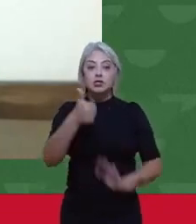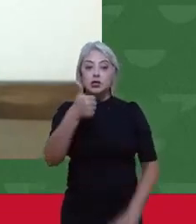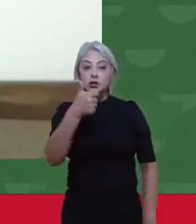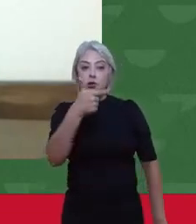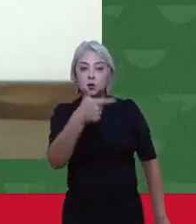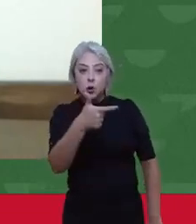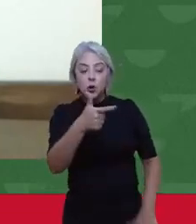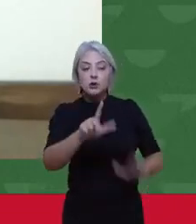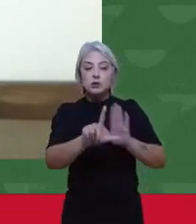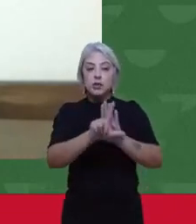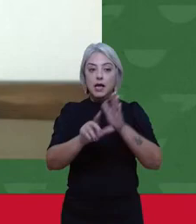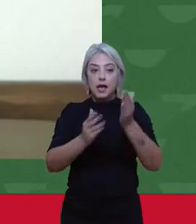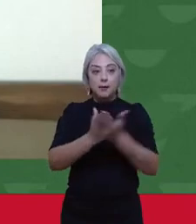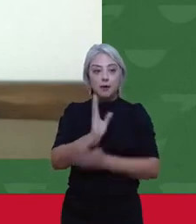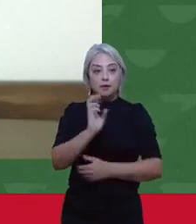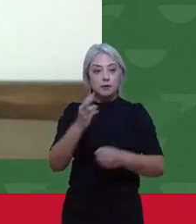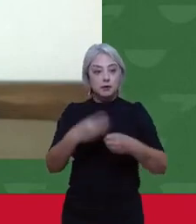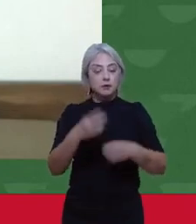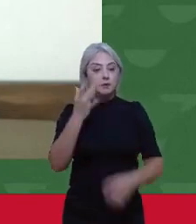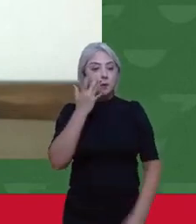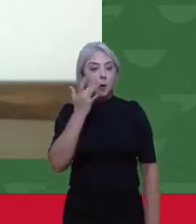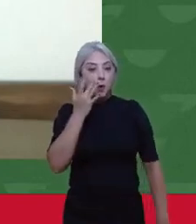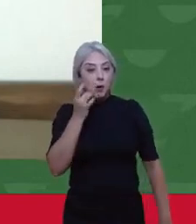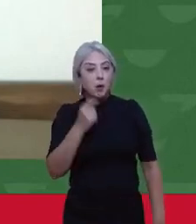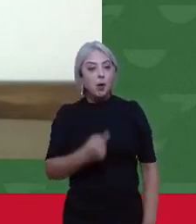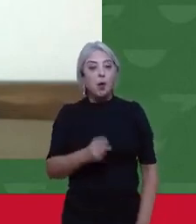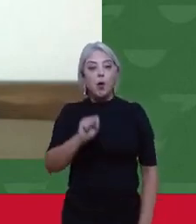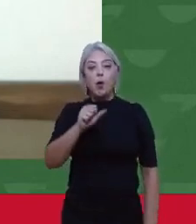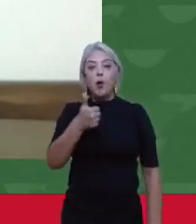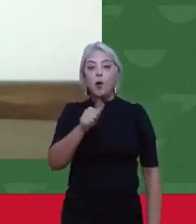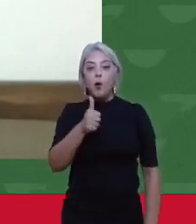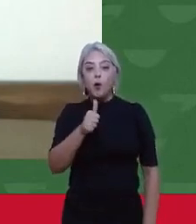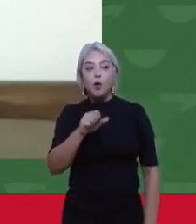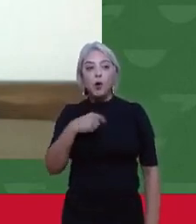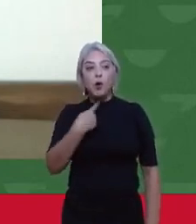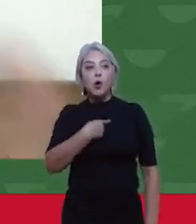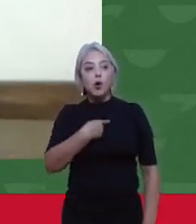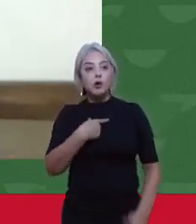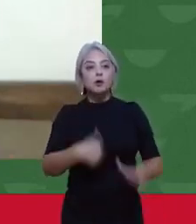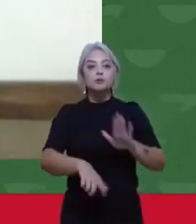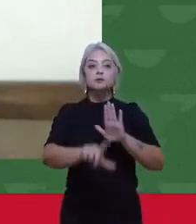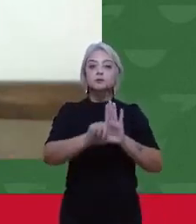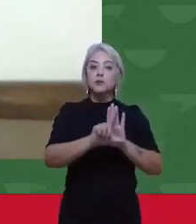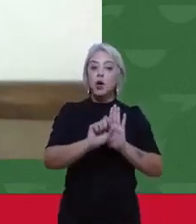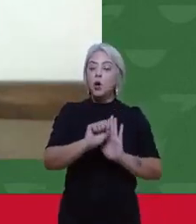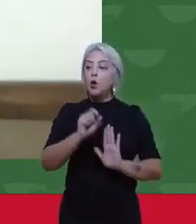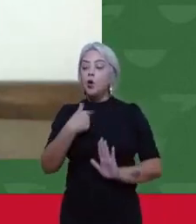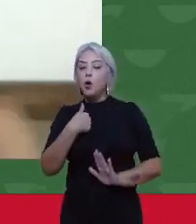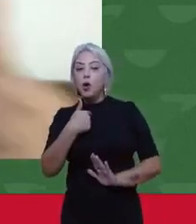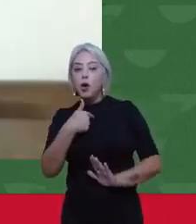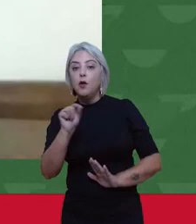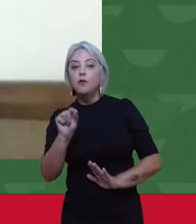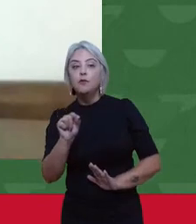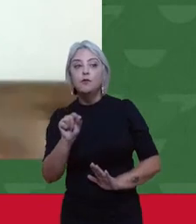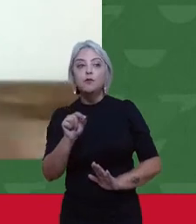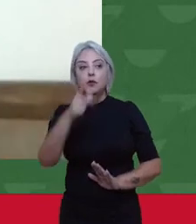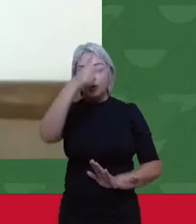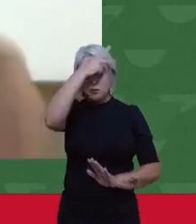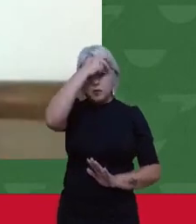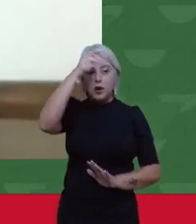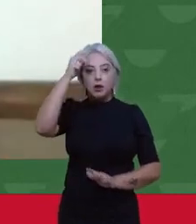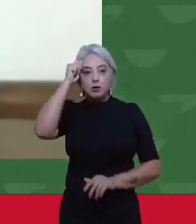legislações aprovadas no município de Fortaleza, pelo menos 11, ou nós legislamos, ou eu fui, como